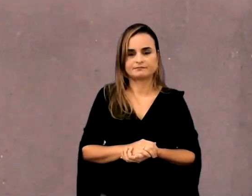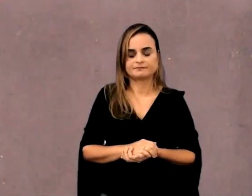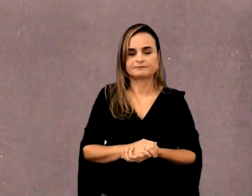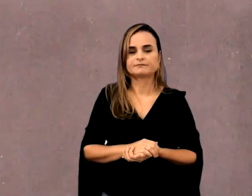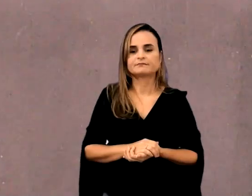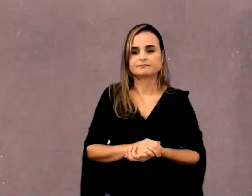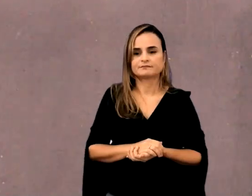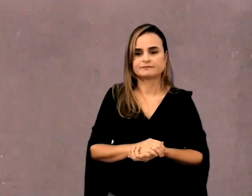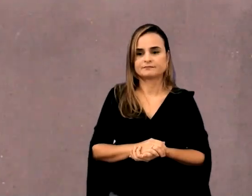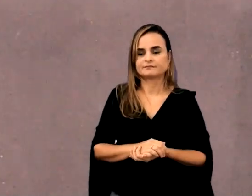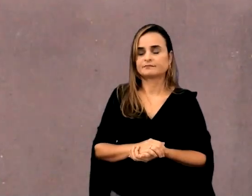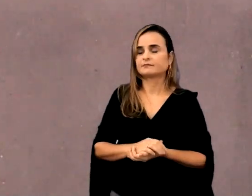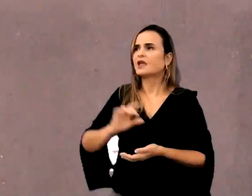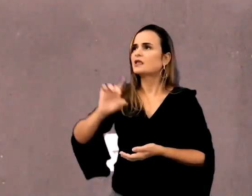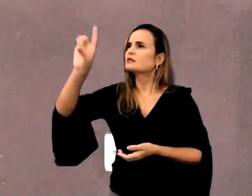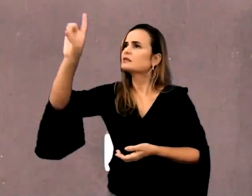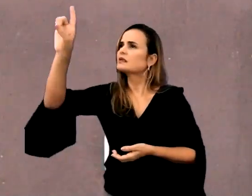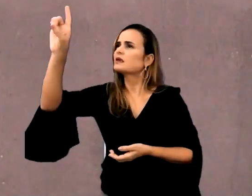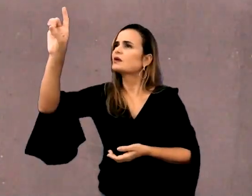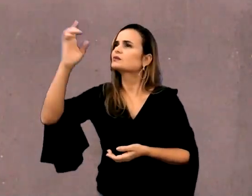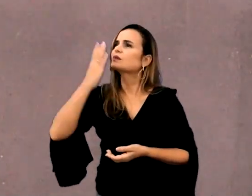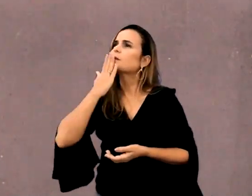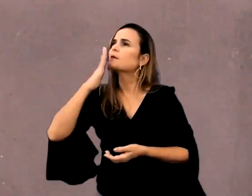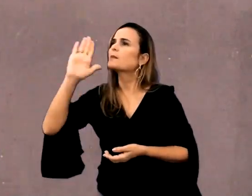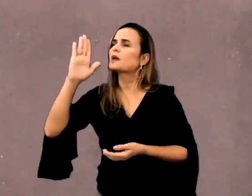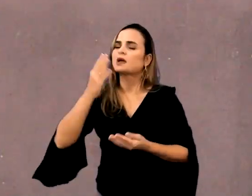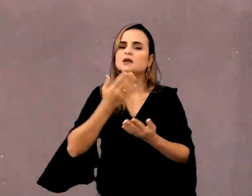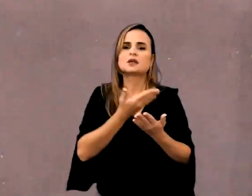O que Deus nos promete.